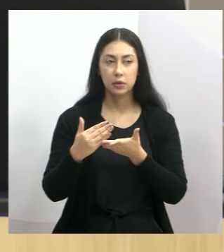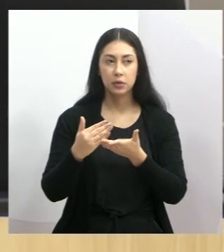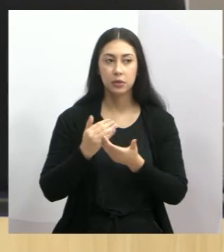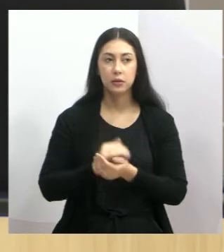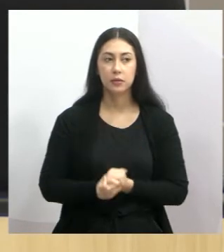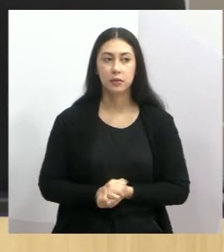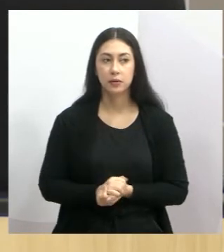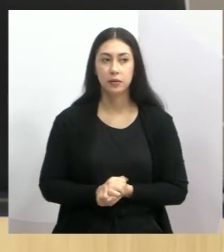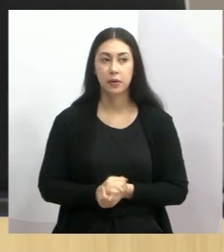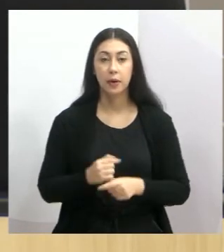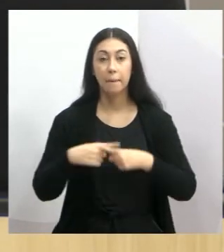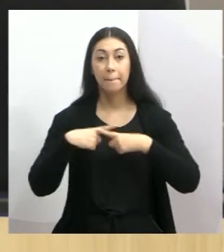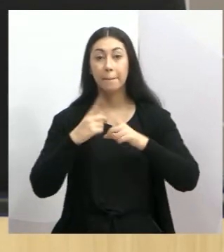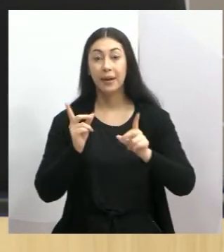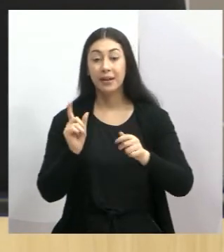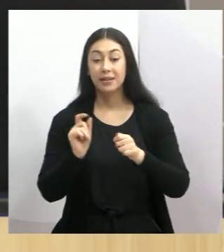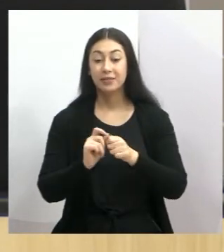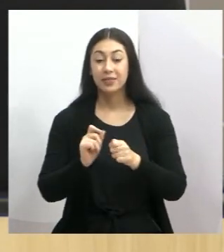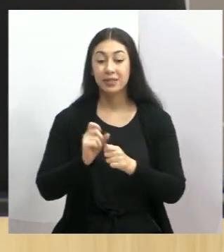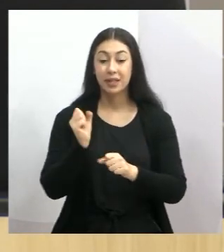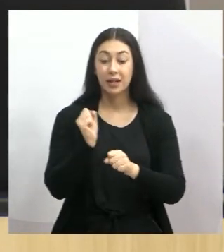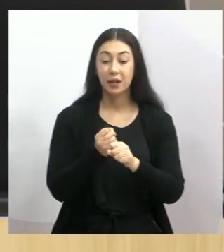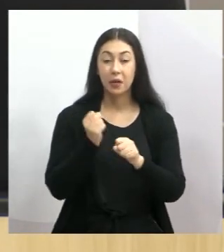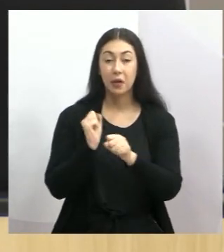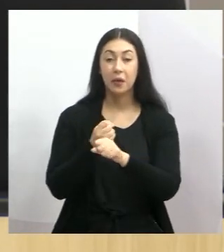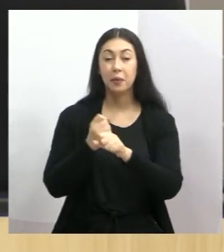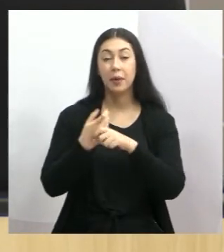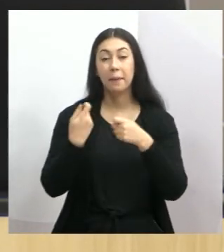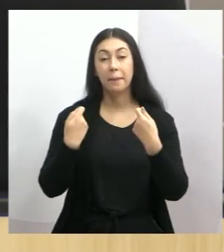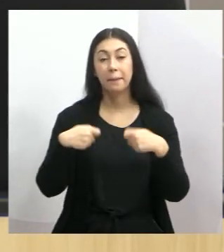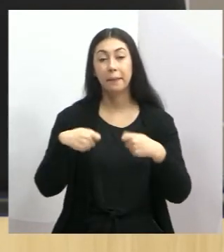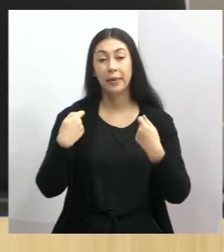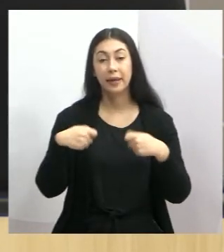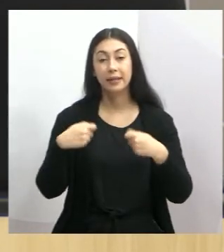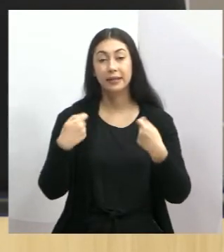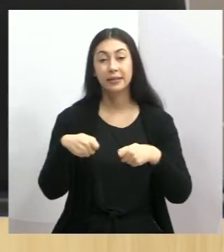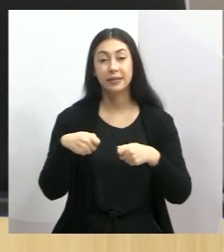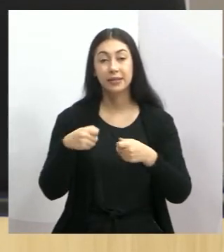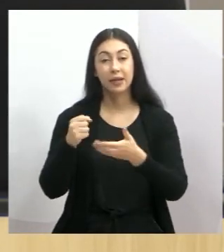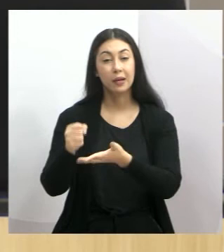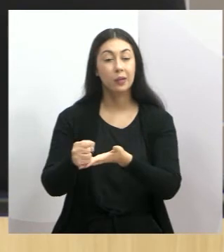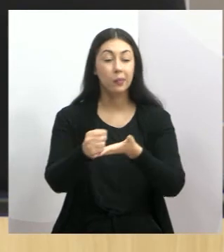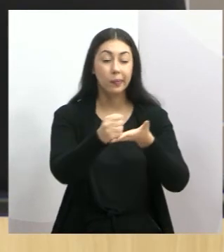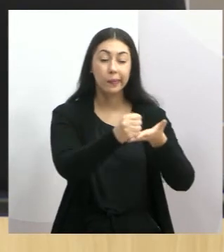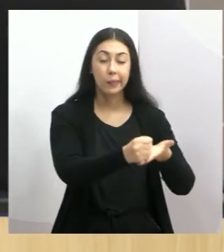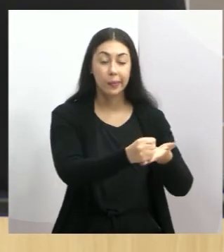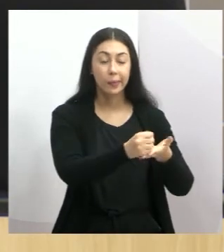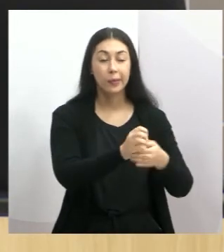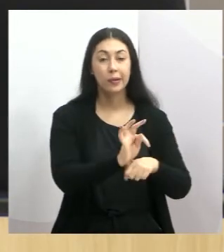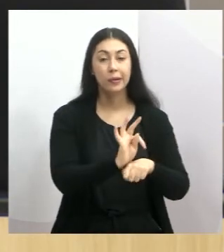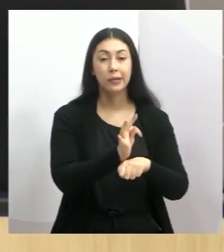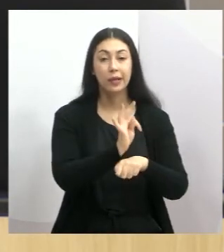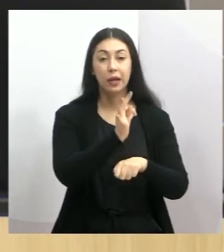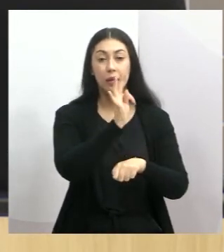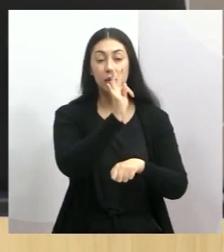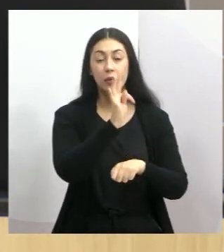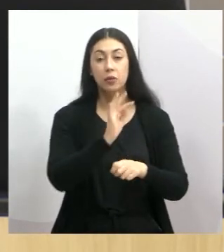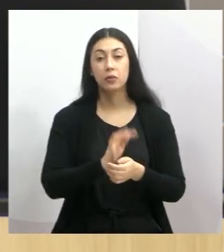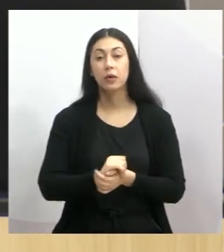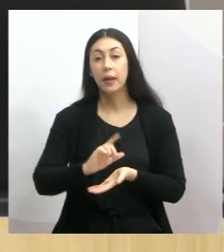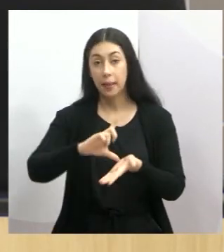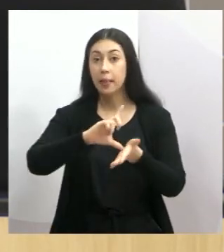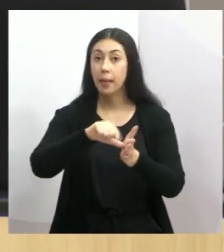você sabe que para a realização de uma obra da você tem que ter todo um suporte técnico tá e posteriormente